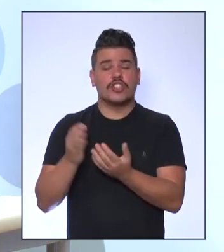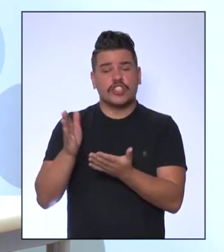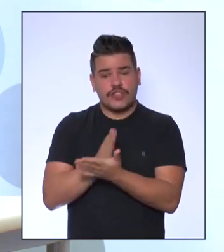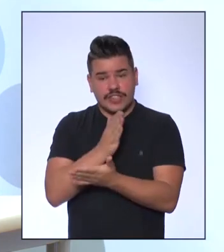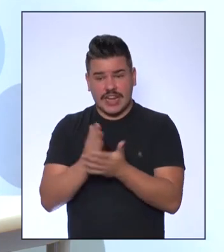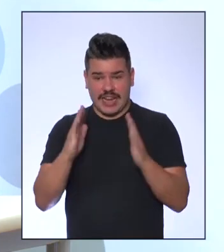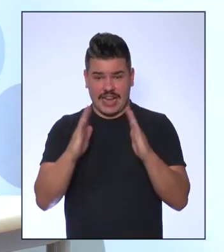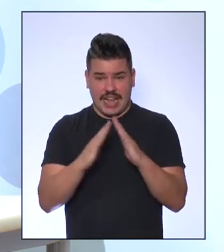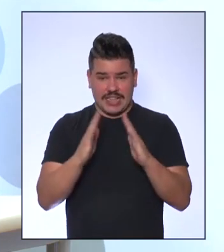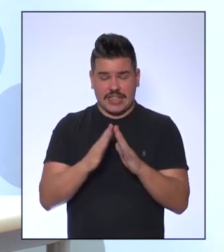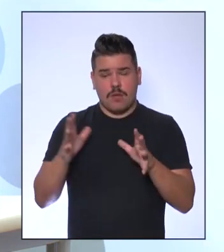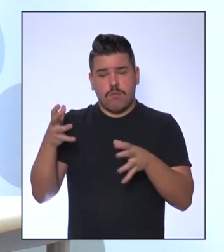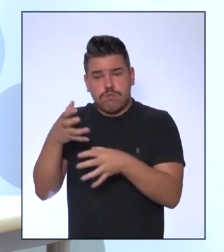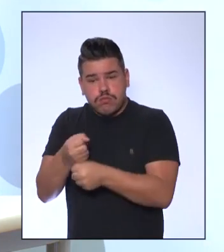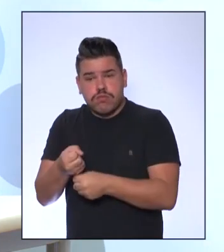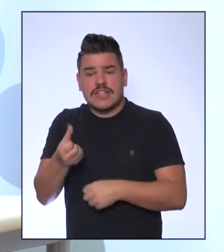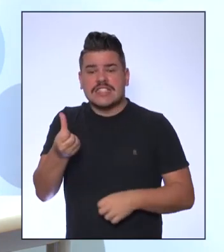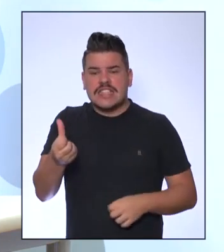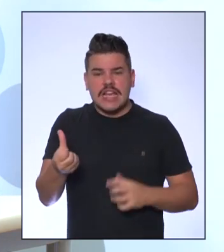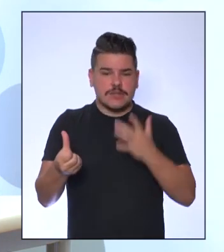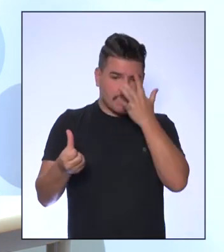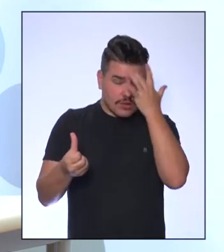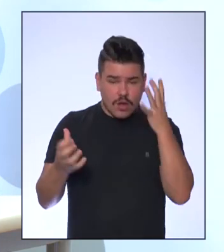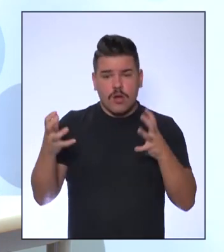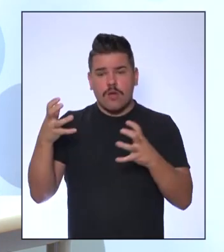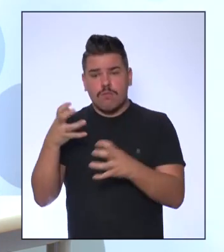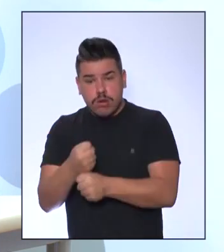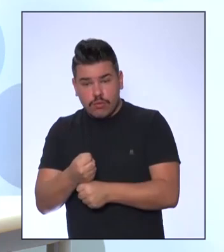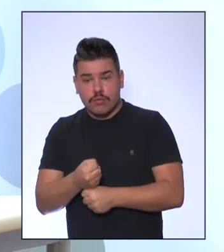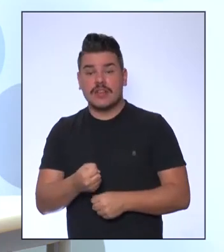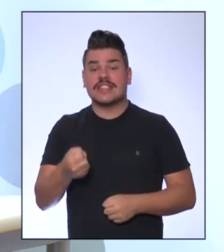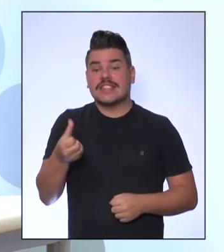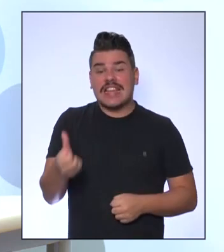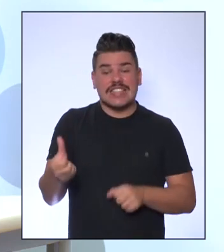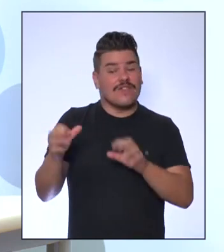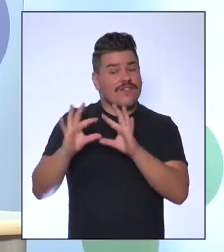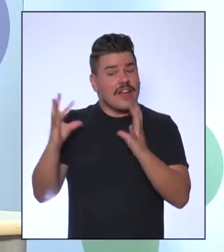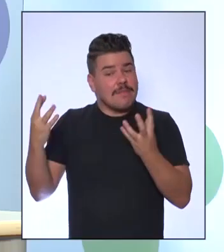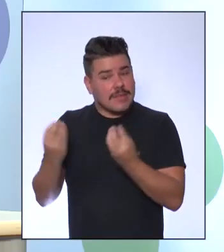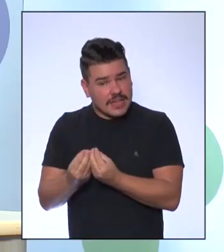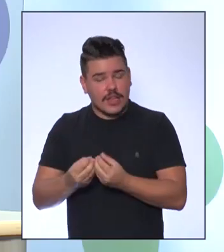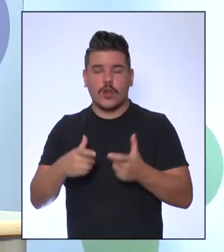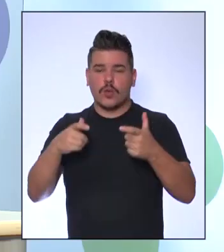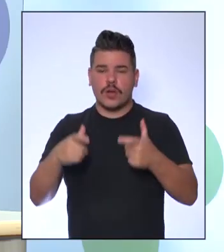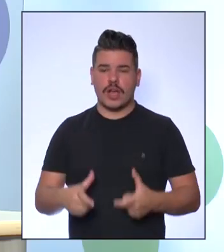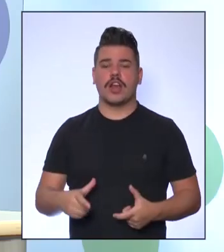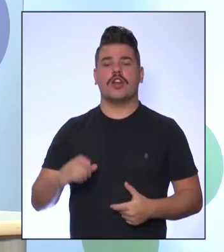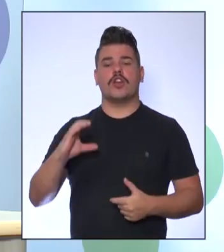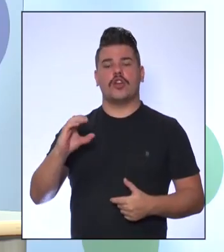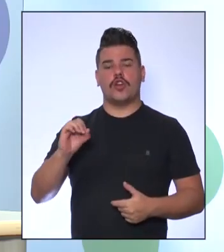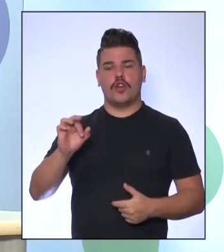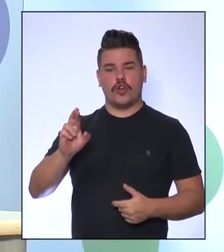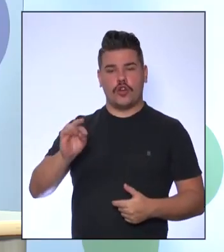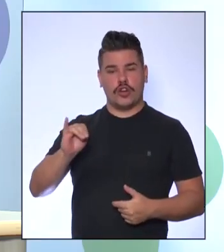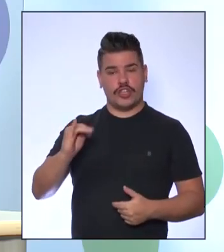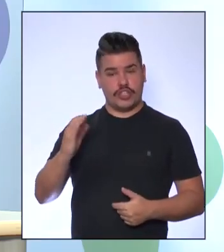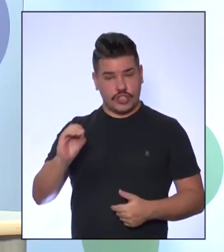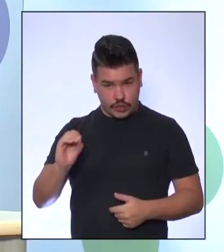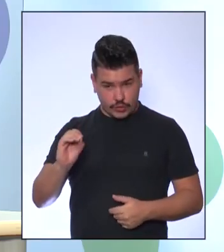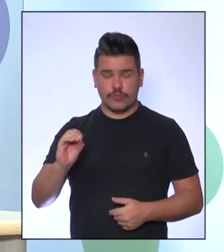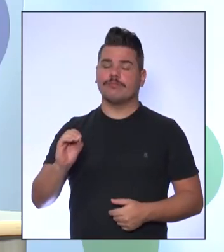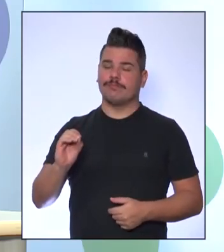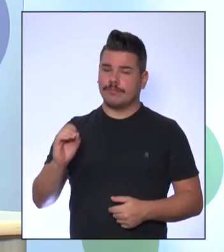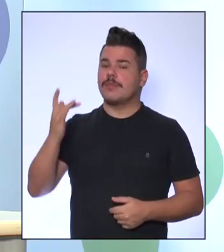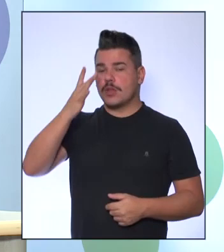subdividida e começou a morar 6, 7, 8 famílias nessa casa. Eles eram chamados de cortiços. Essas pessoas pagavam um